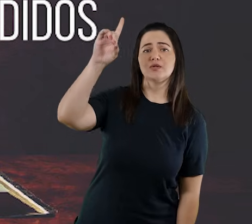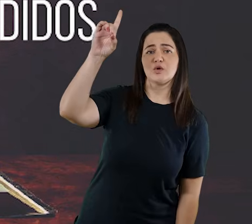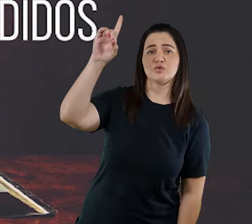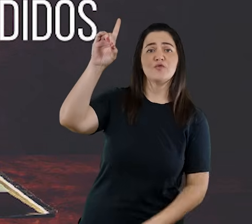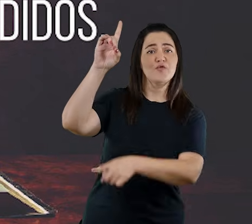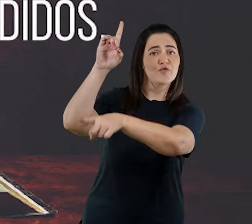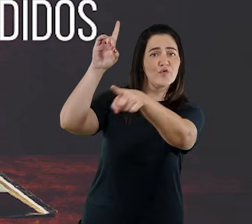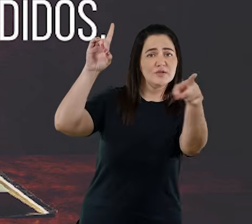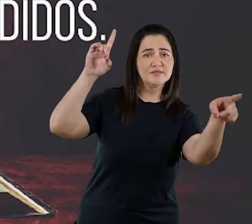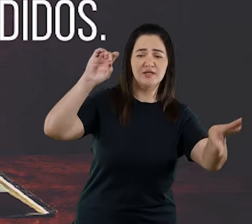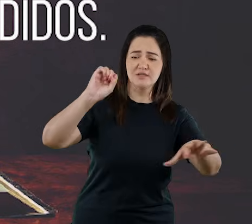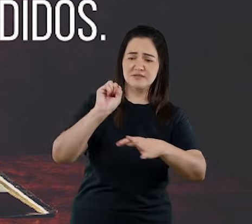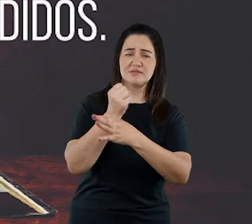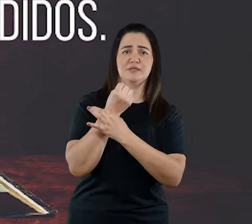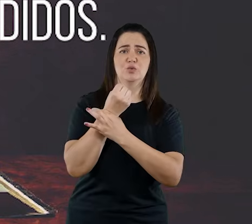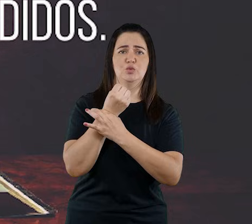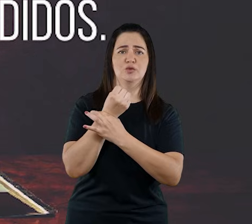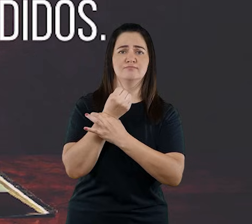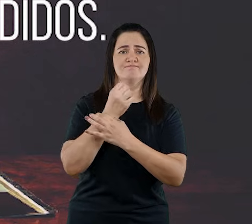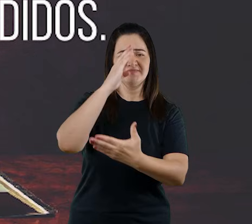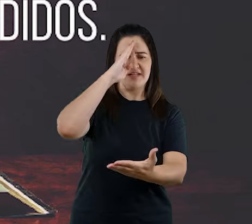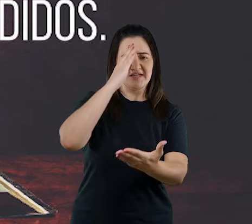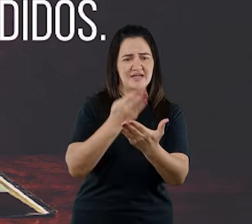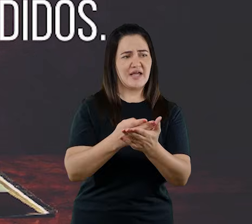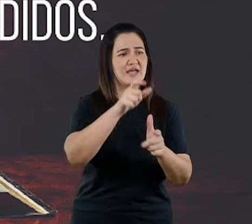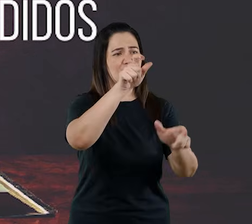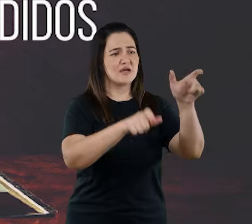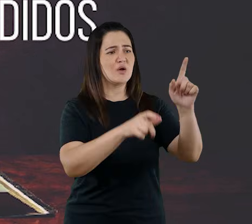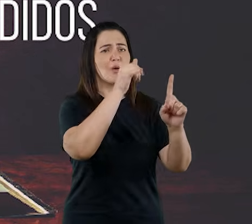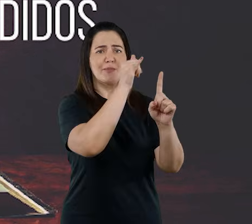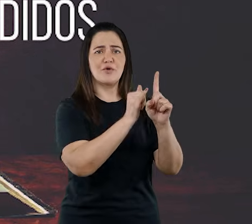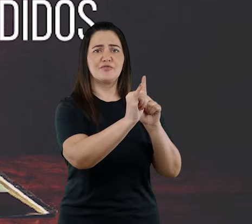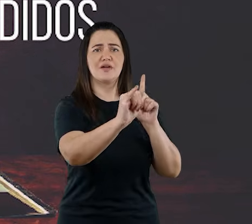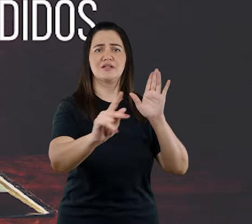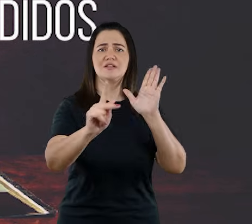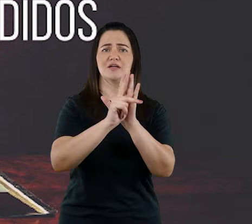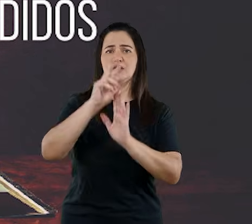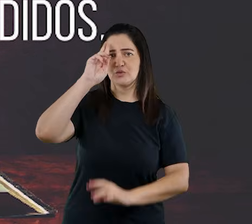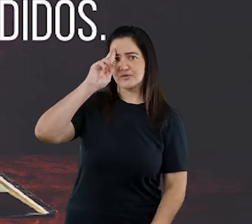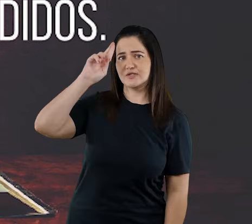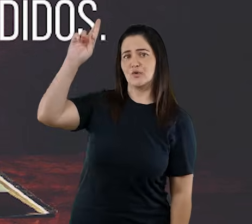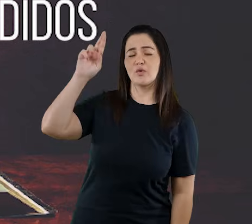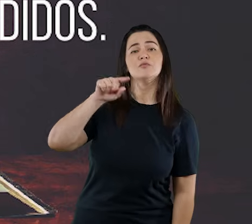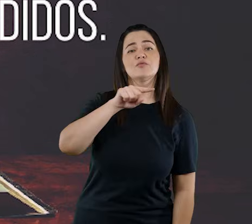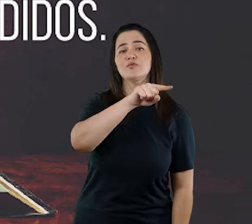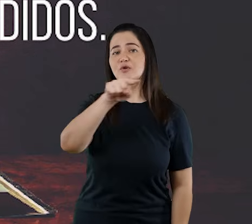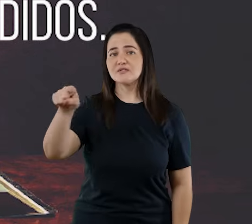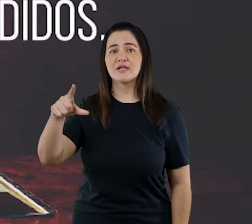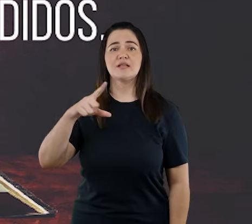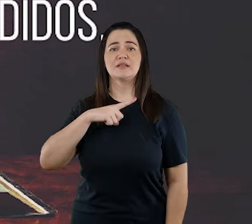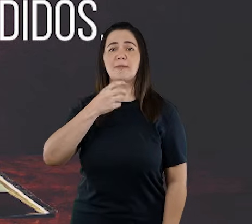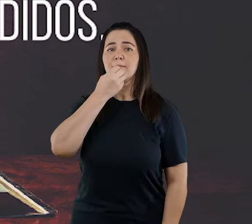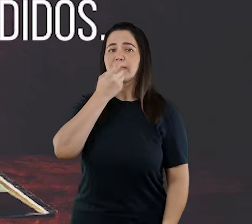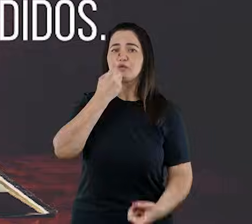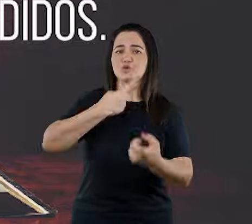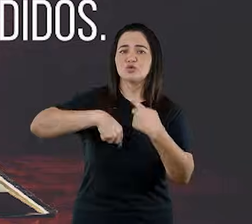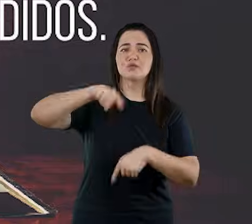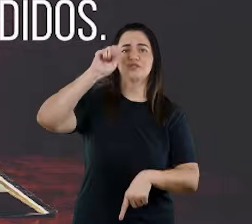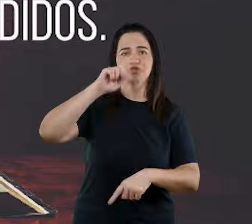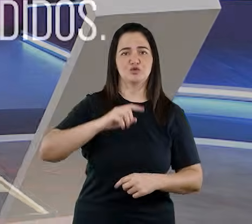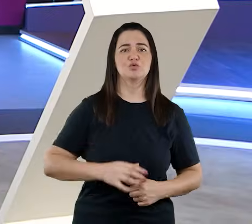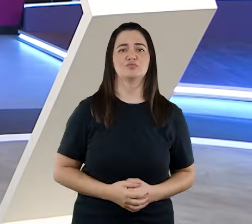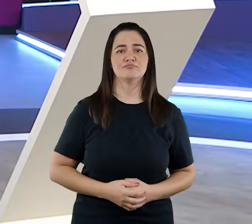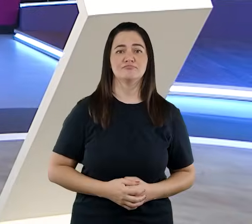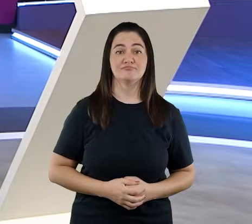e vocês estarão seguros. Creiam nos profetas do Senhor, e vocês serão